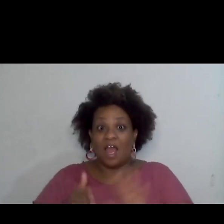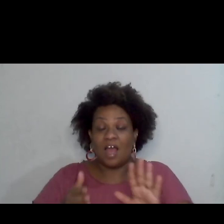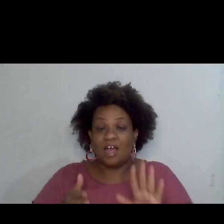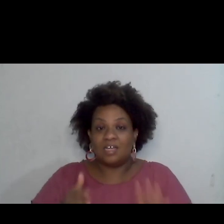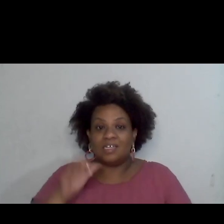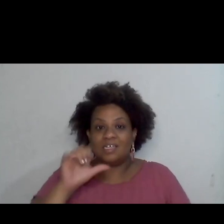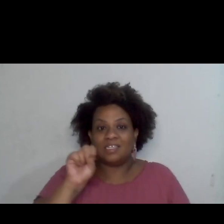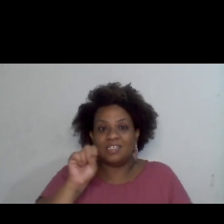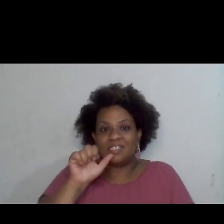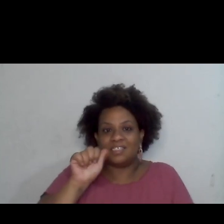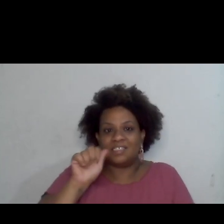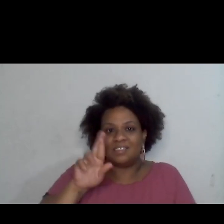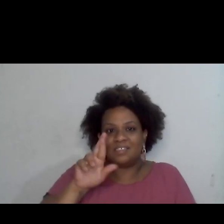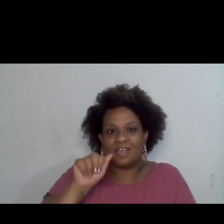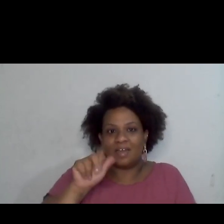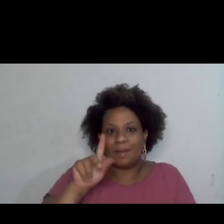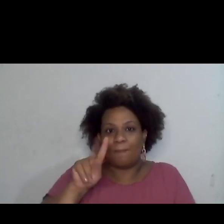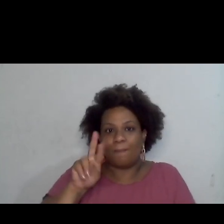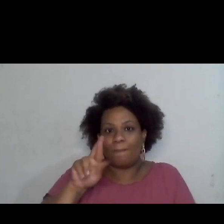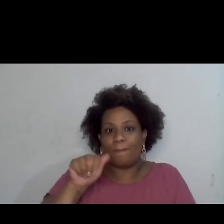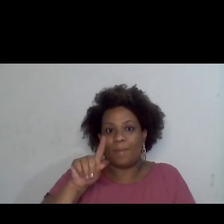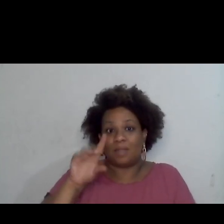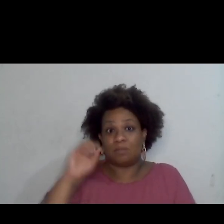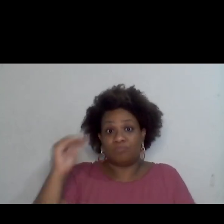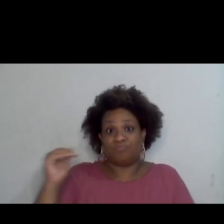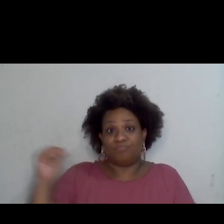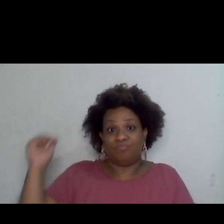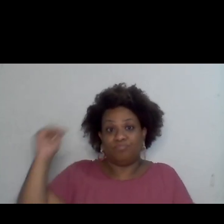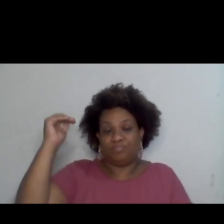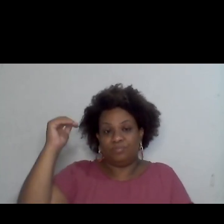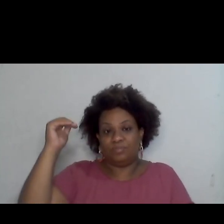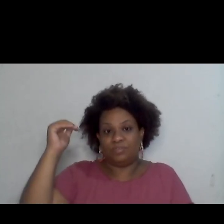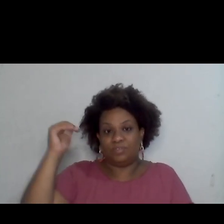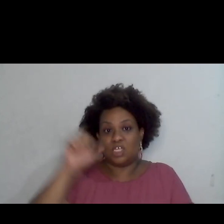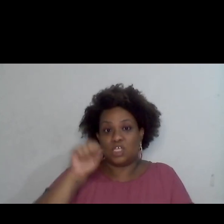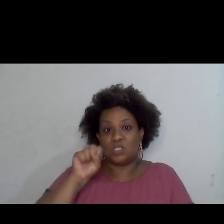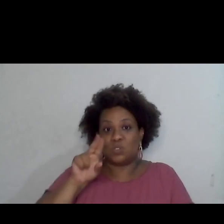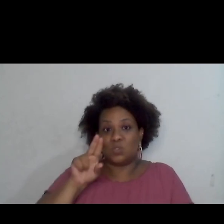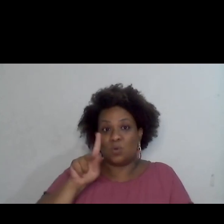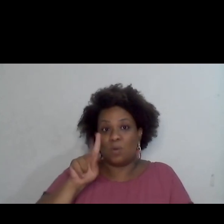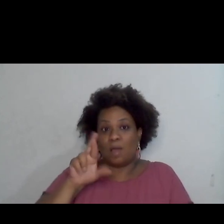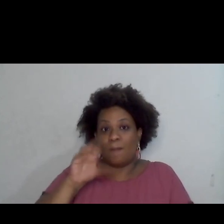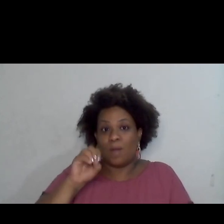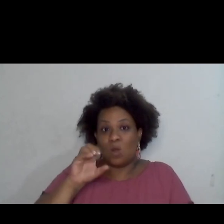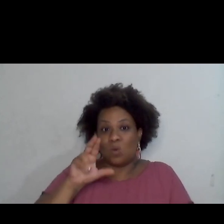vou apresentar para vocês. Sara Prado, nossa superintendente da Suprocult, a pessoa de fomento,